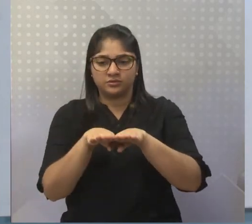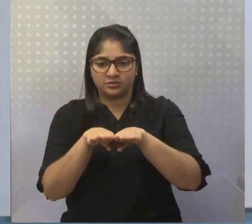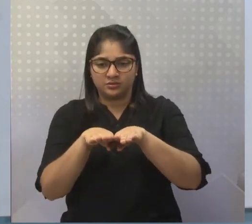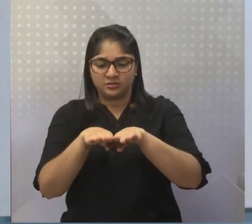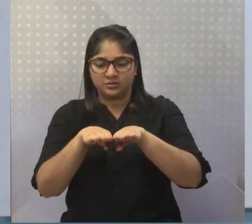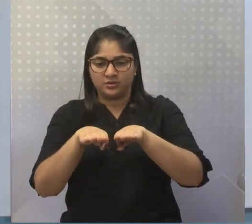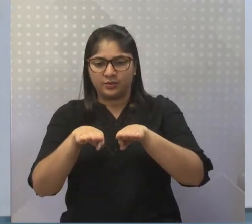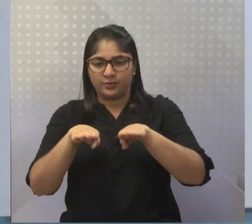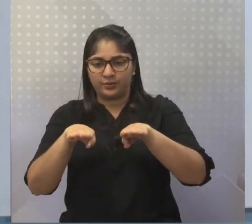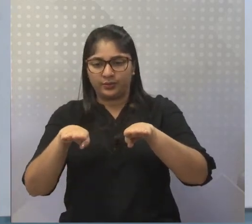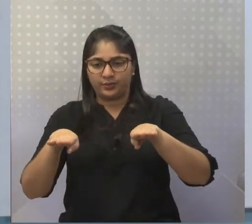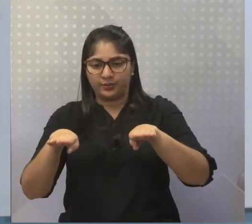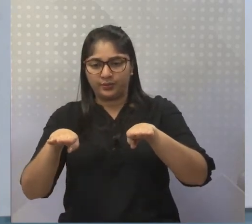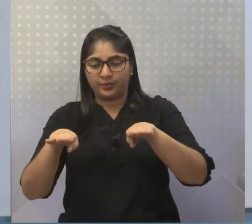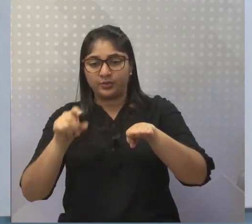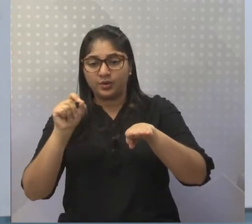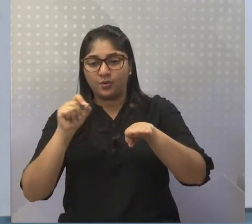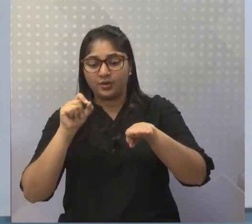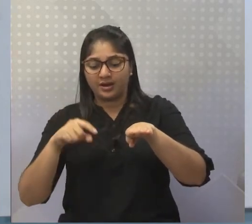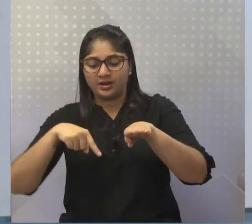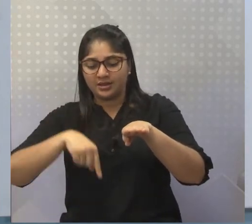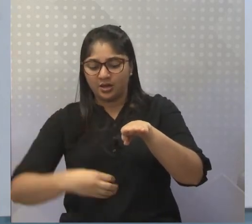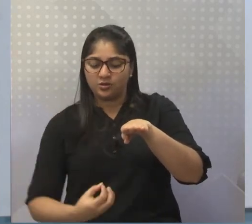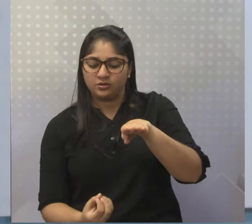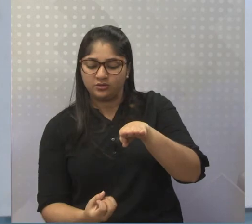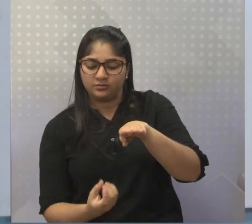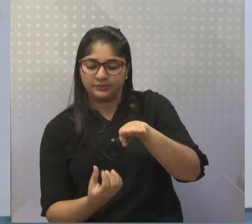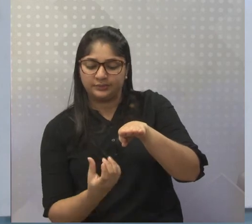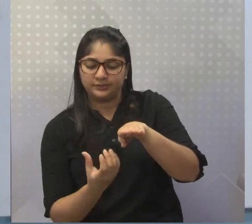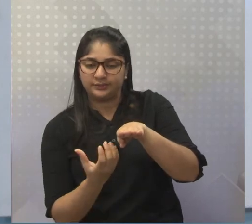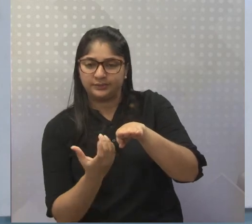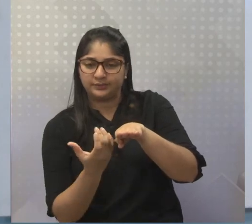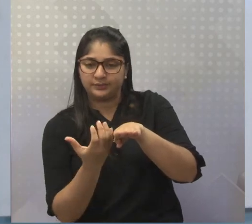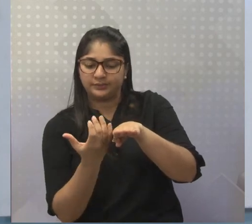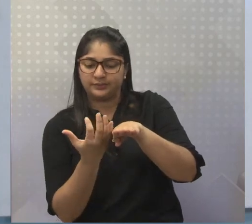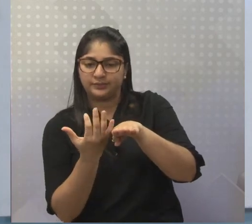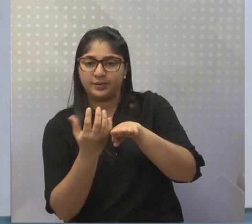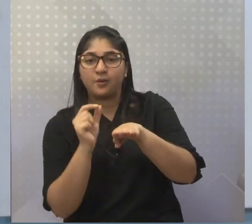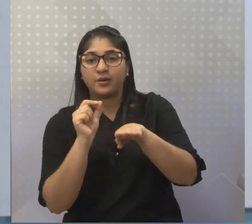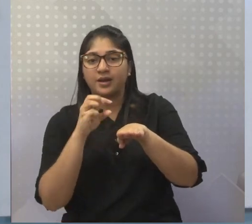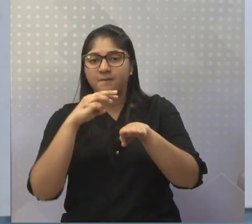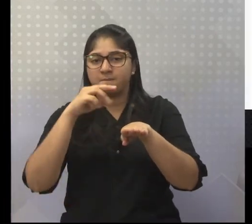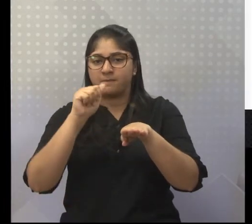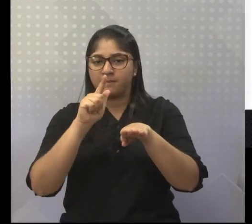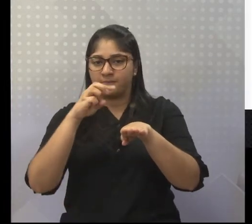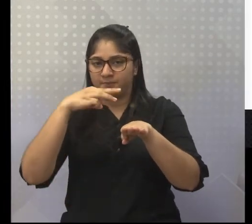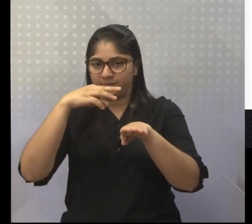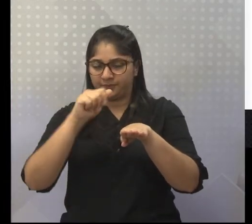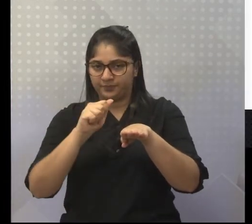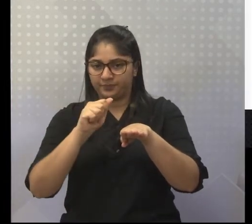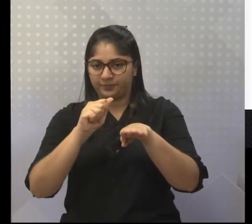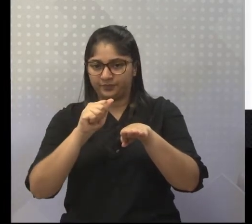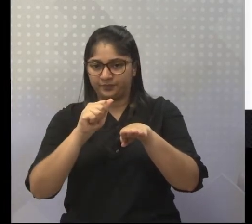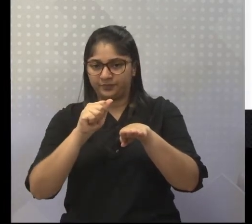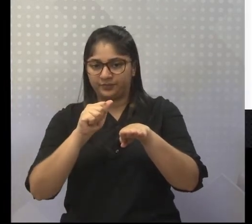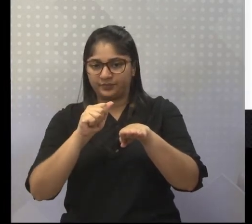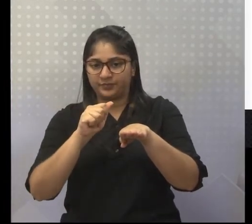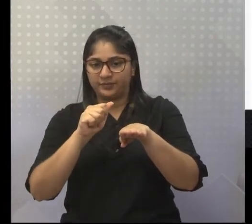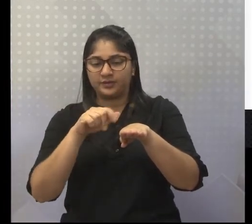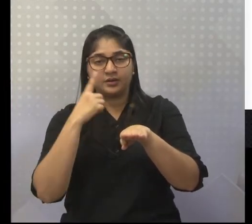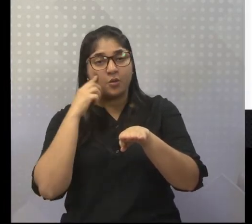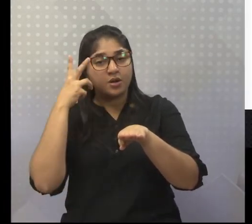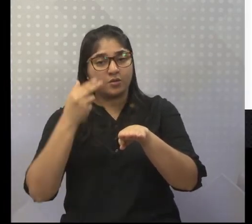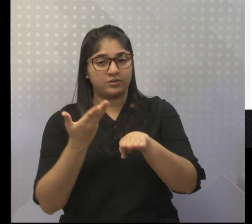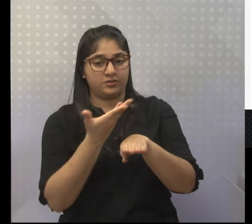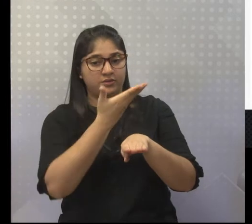as placas se afastam o material começa a sair que material é esse é o magma quando ele encontra por exemplo